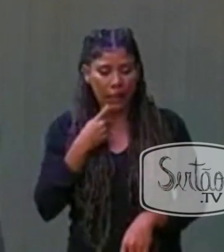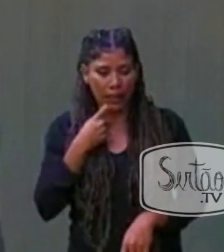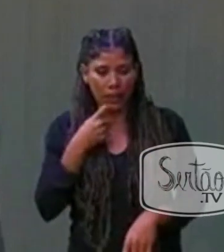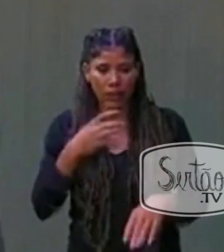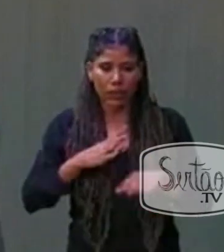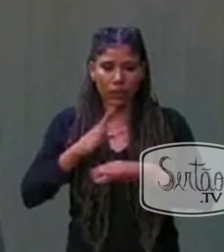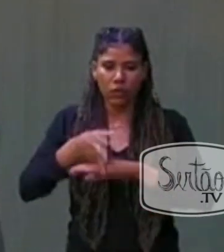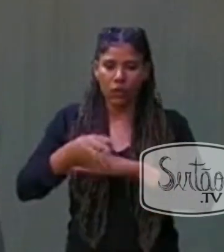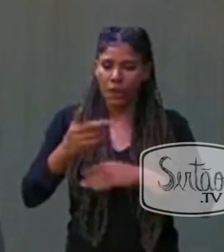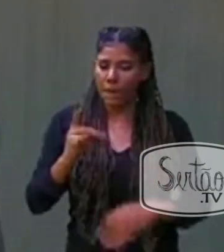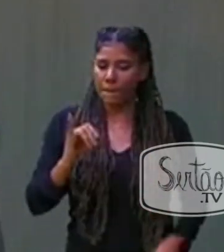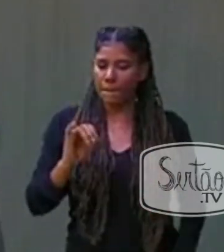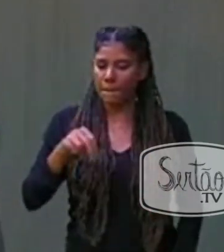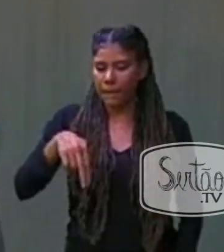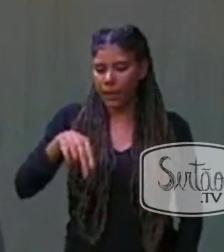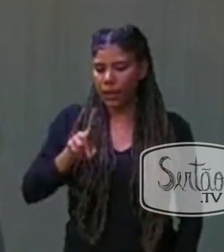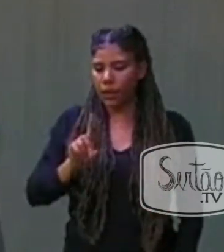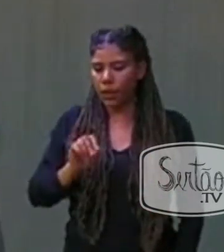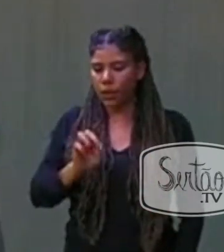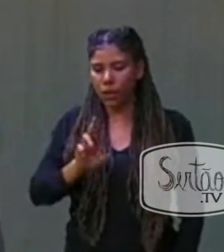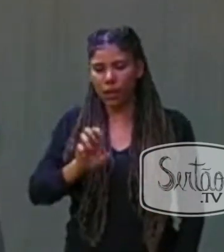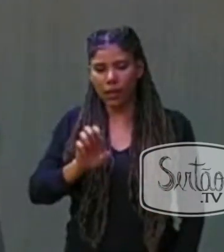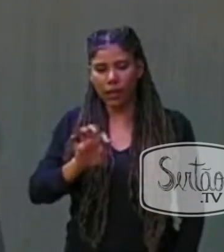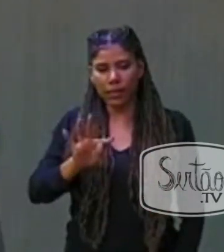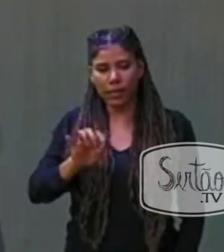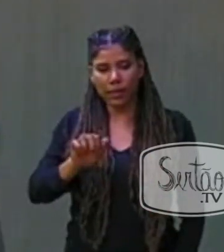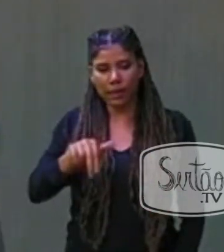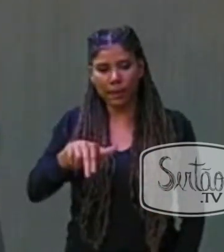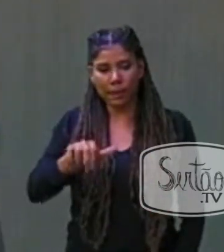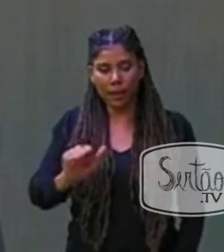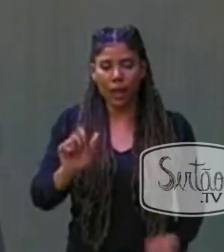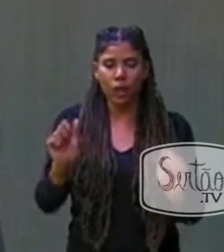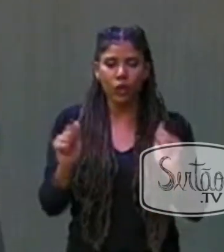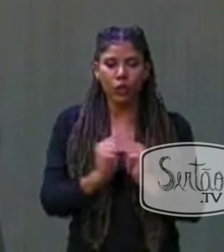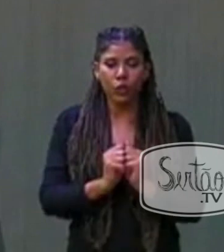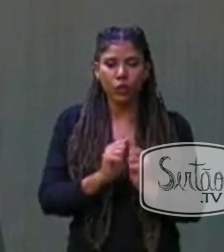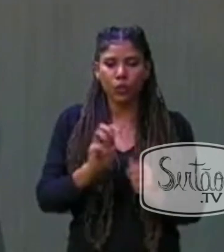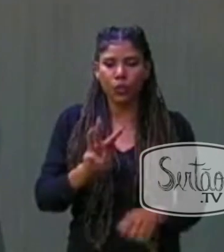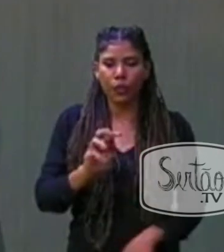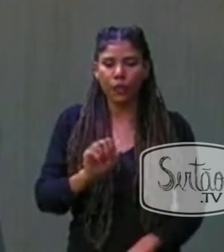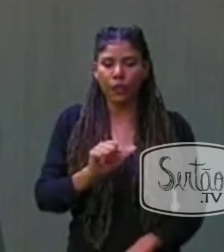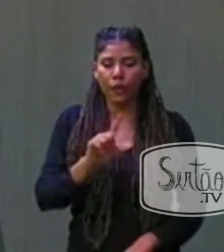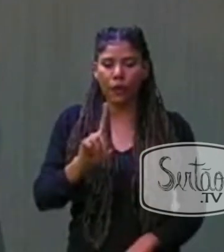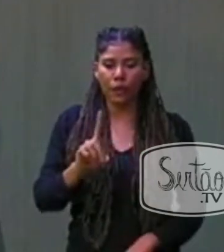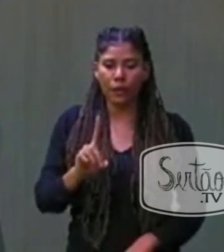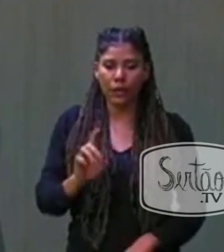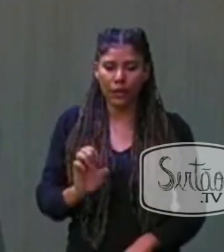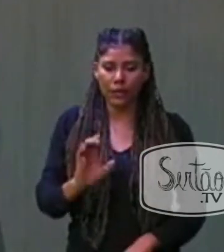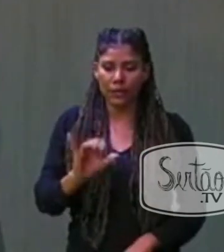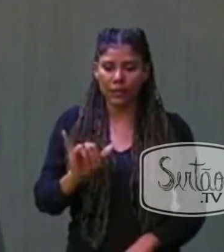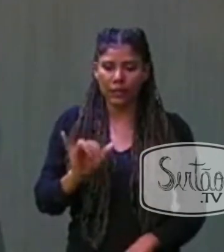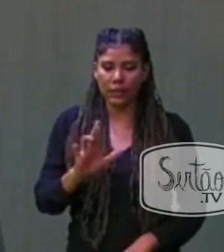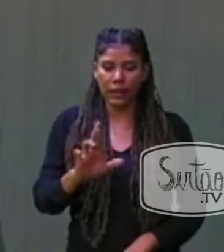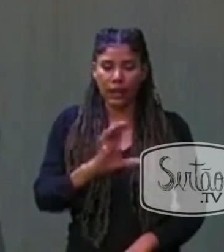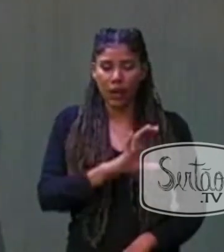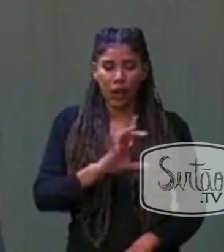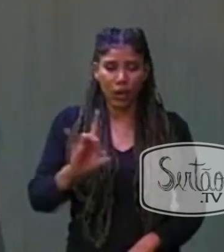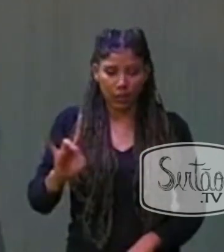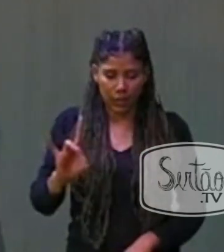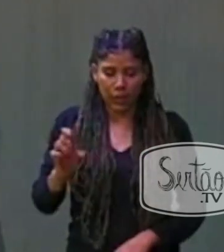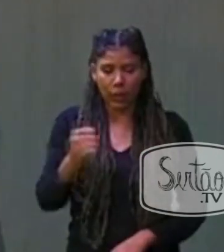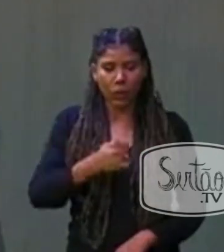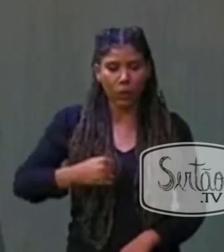em Pindoretama, inaugurando com o meu amigo Valbeci, que é o coordenador das cozinhas